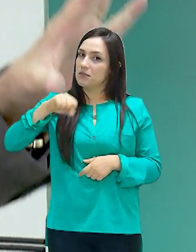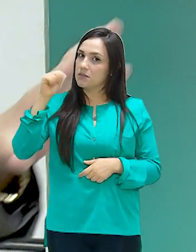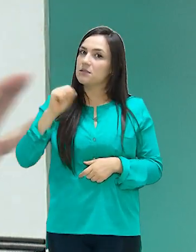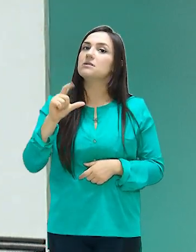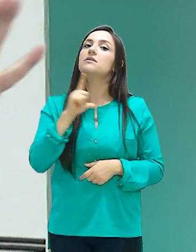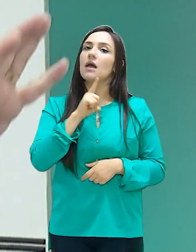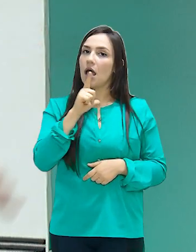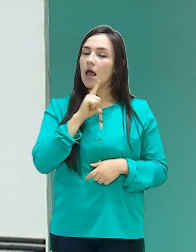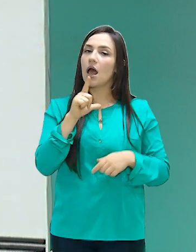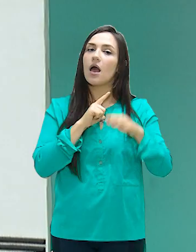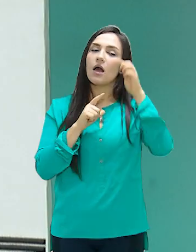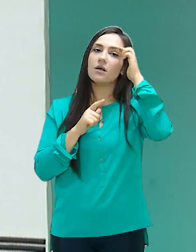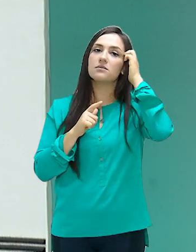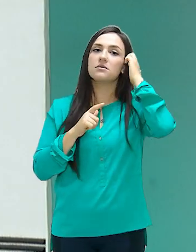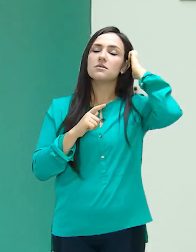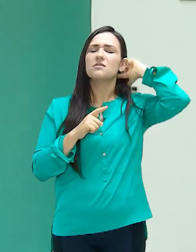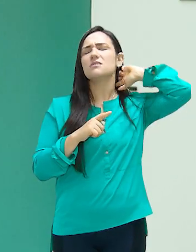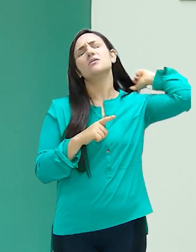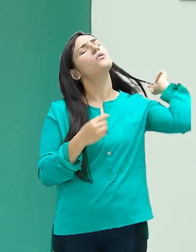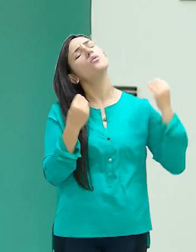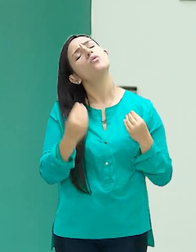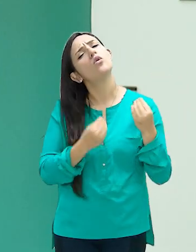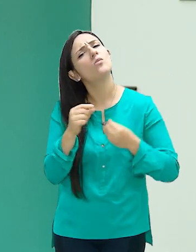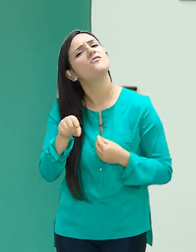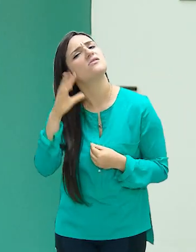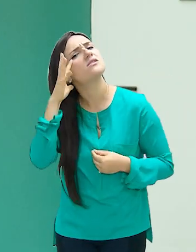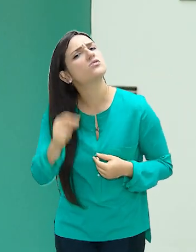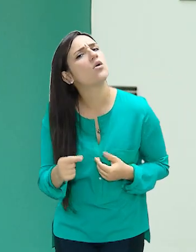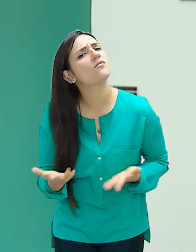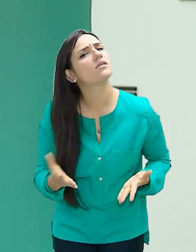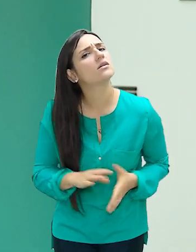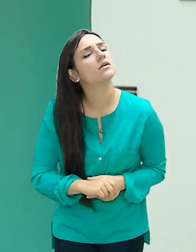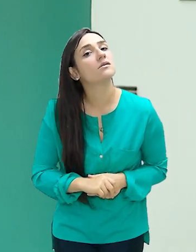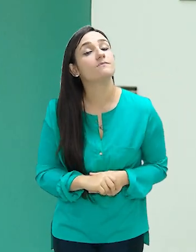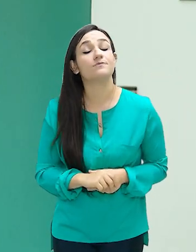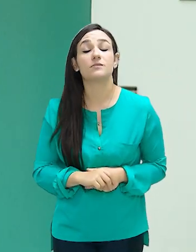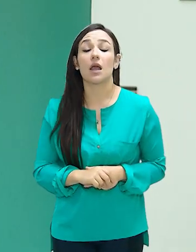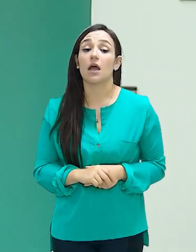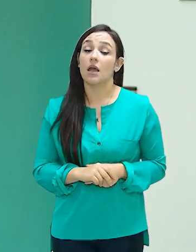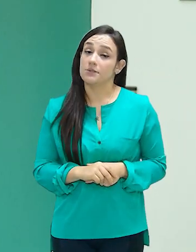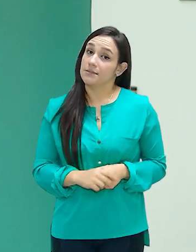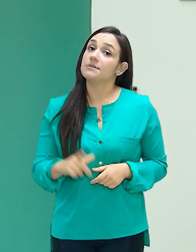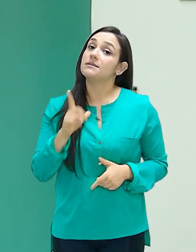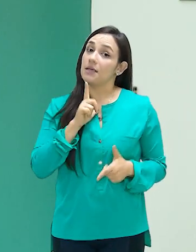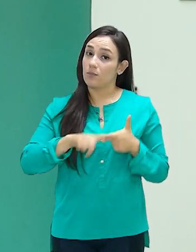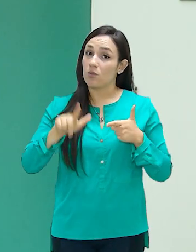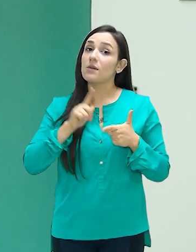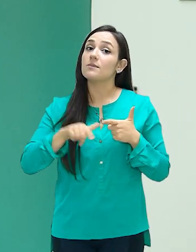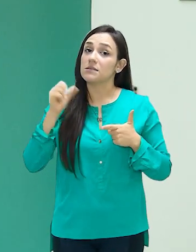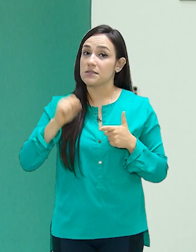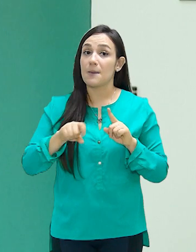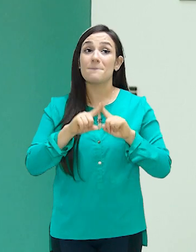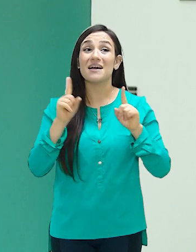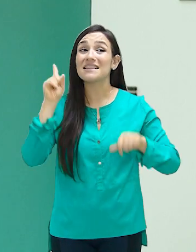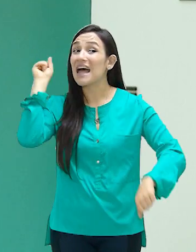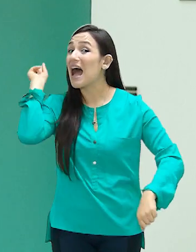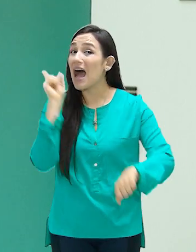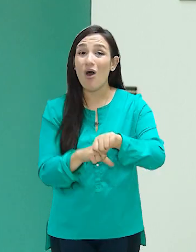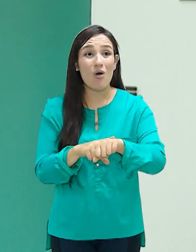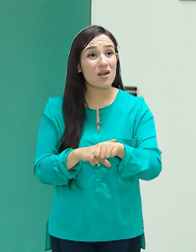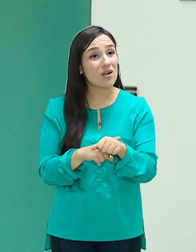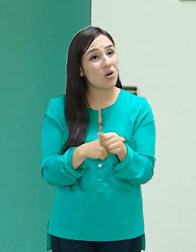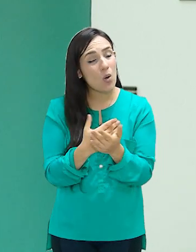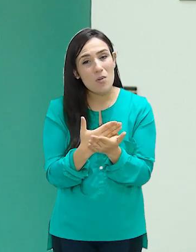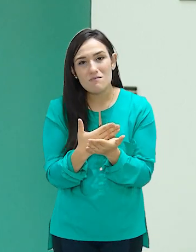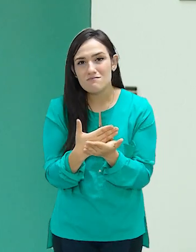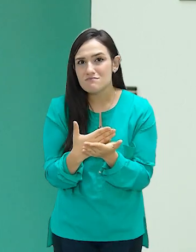faz para amenizar a situação? Esse conflito ele existe, mas a gente já explica desde o início. É como